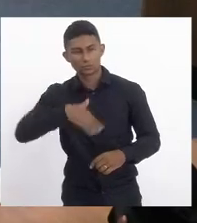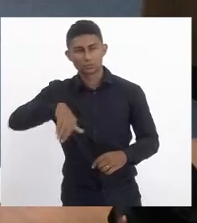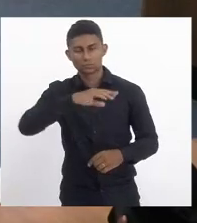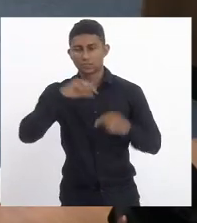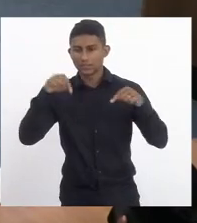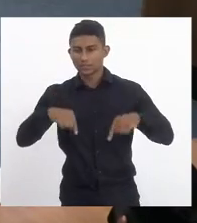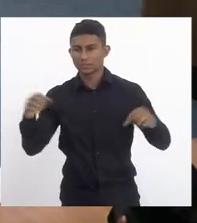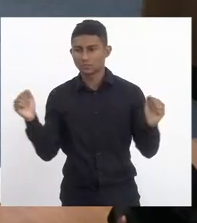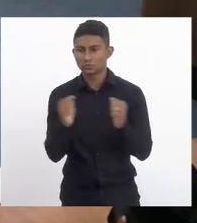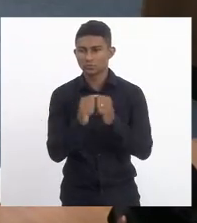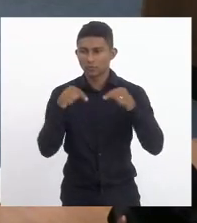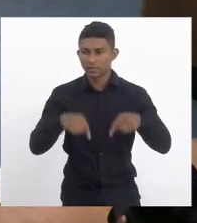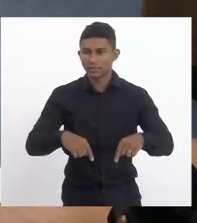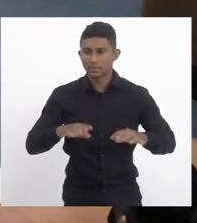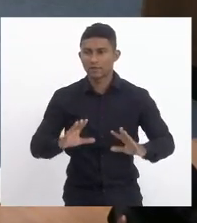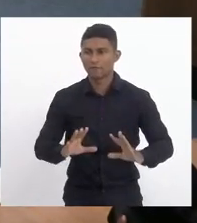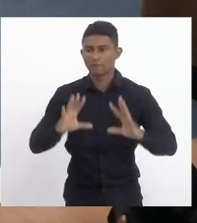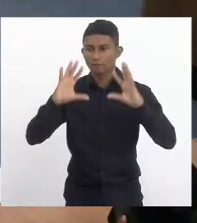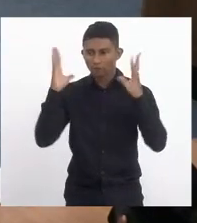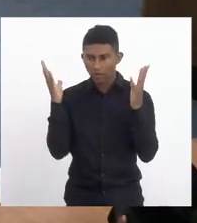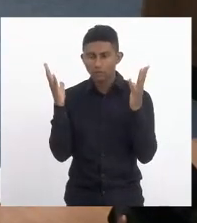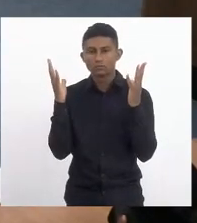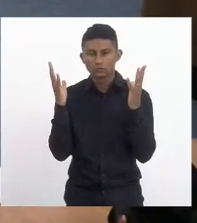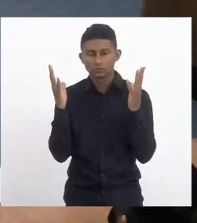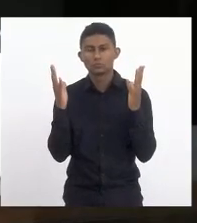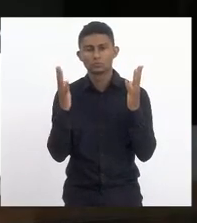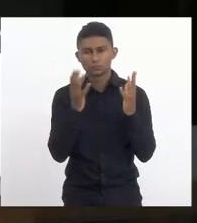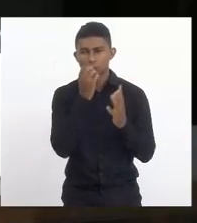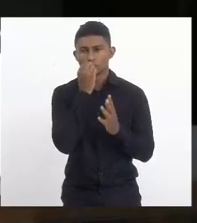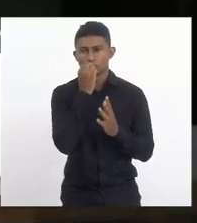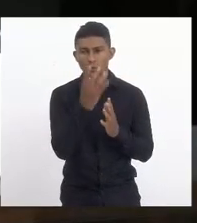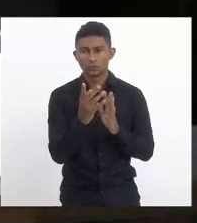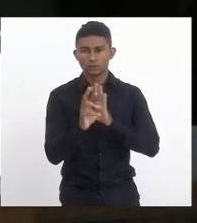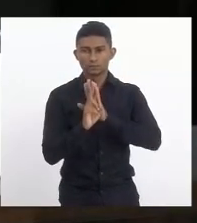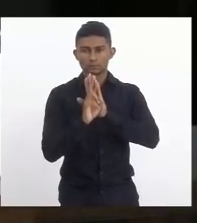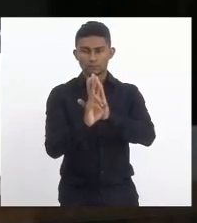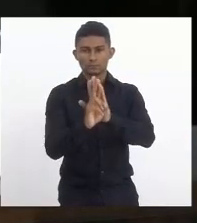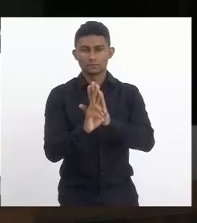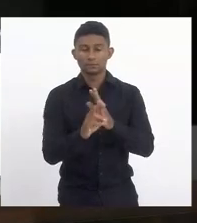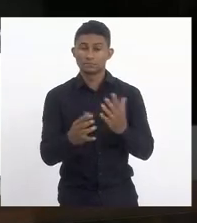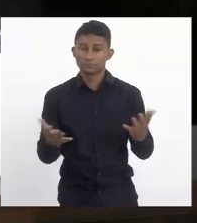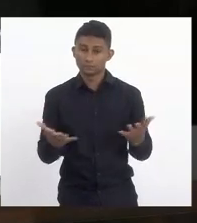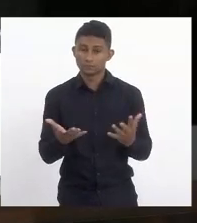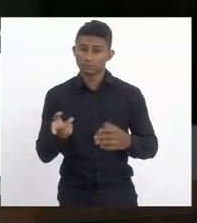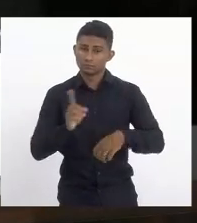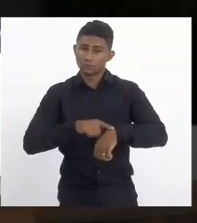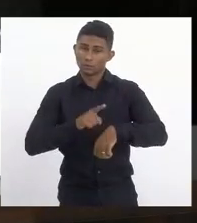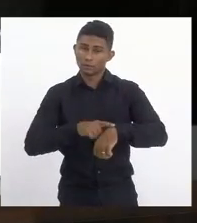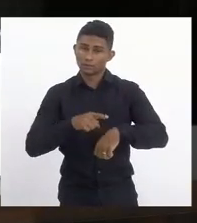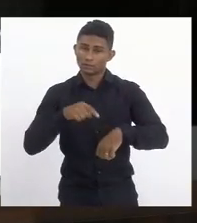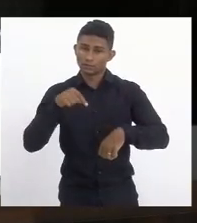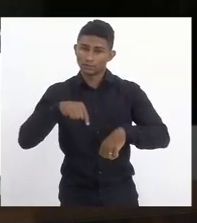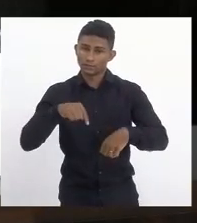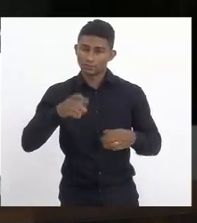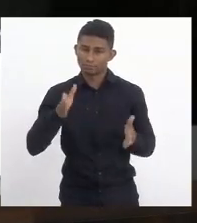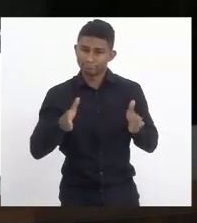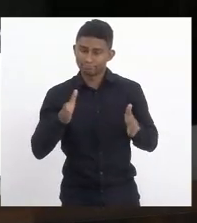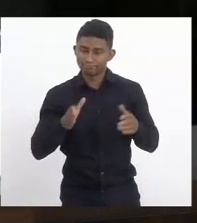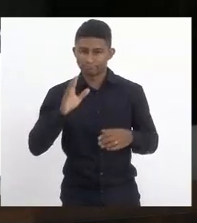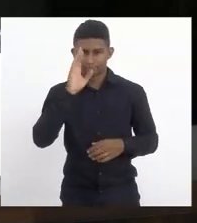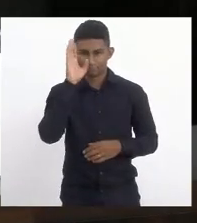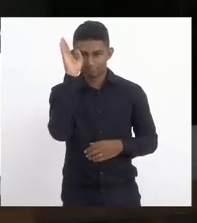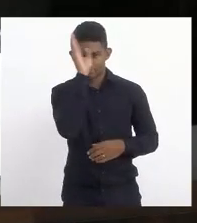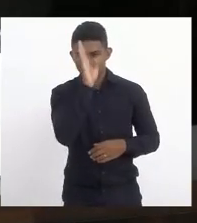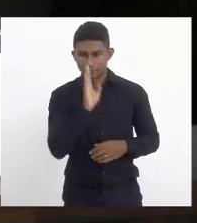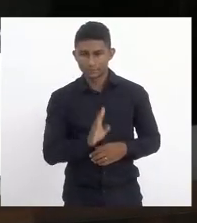evento tão representativo, no momento em que nós vivemos no Brasil